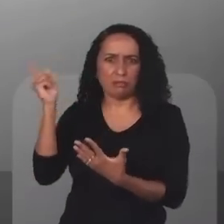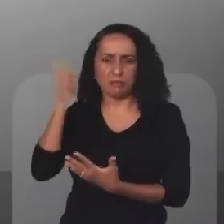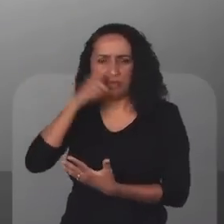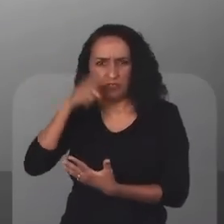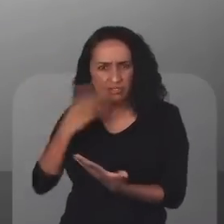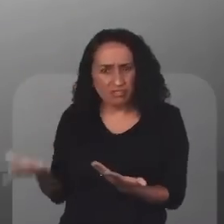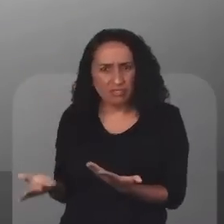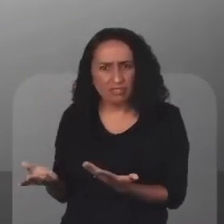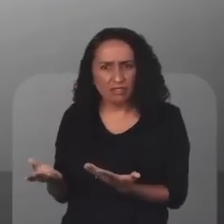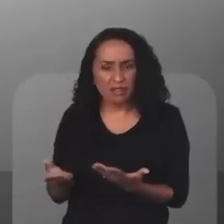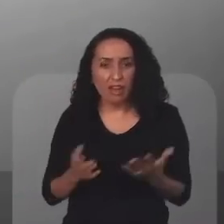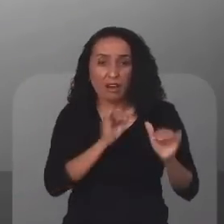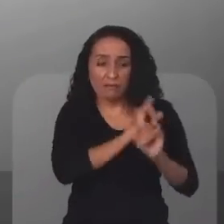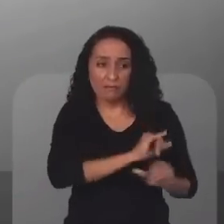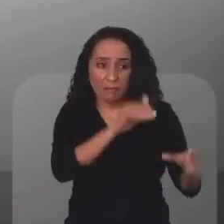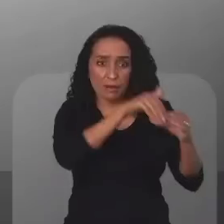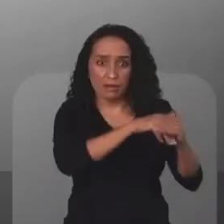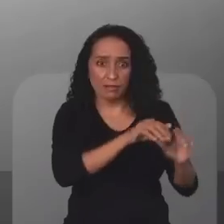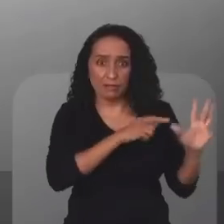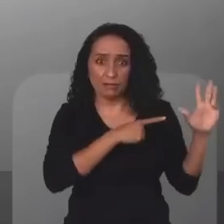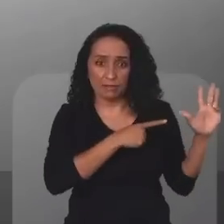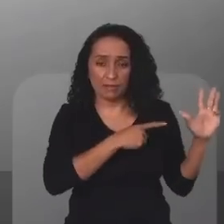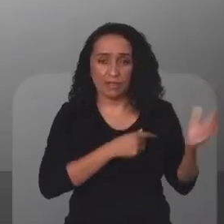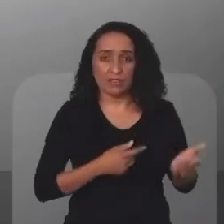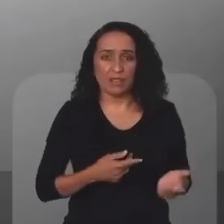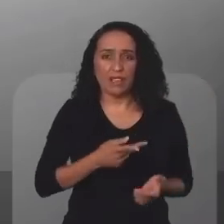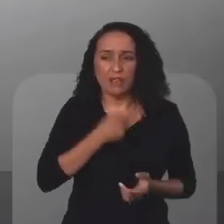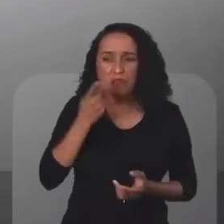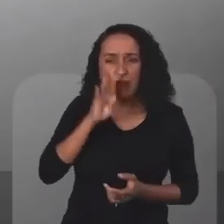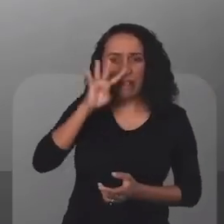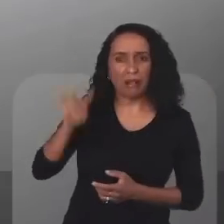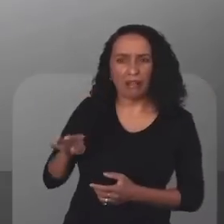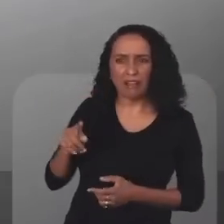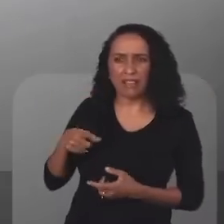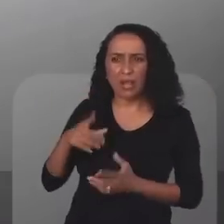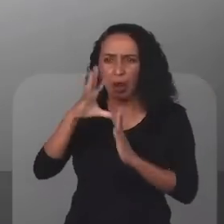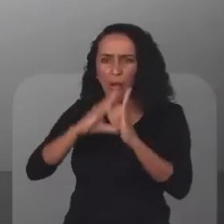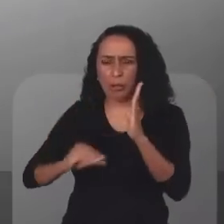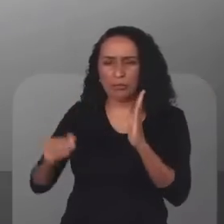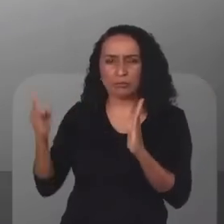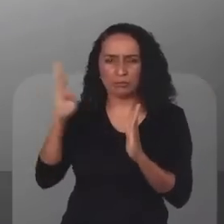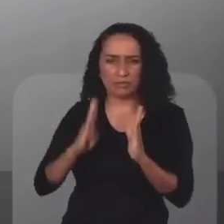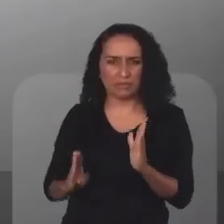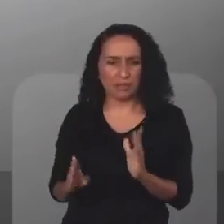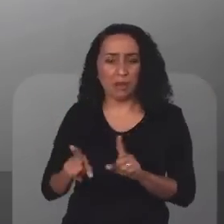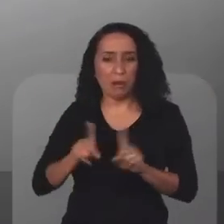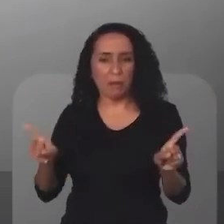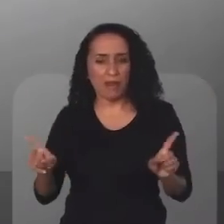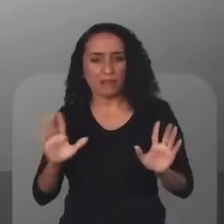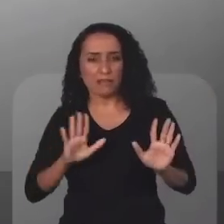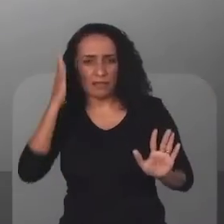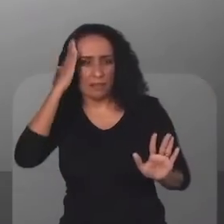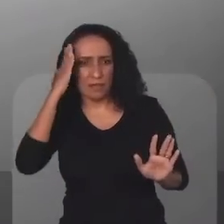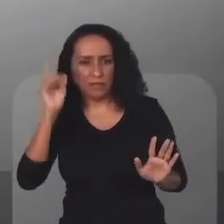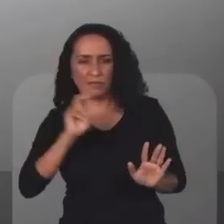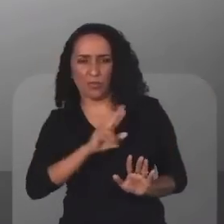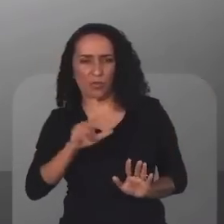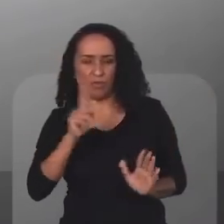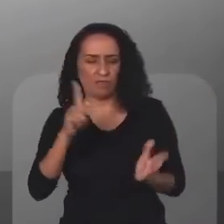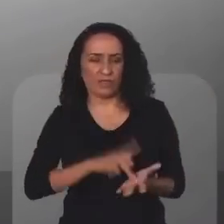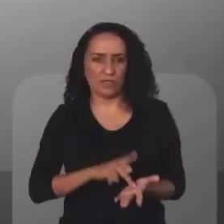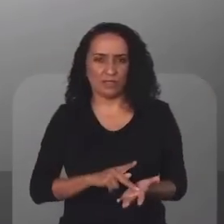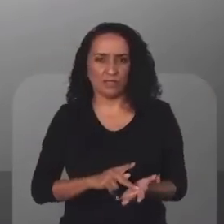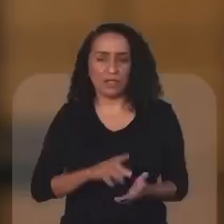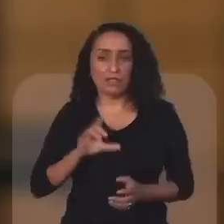falsas acusações. A propaganda do PT diz ainda que o presidente Bolsonaro é um mau exemplo para os brasileiros, mas todos nós sabemos que isso